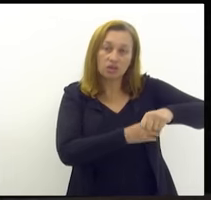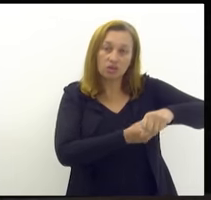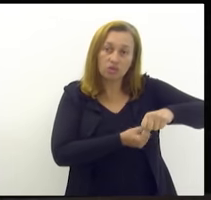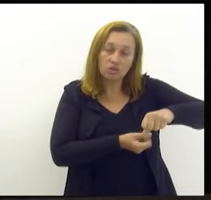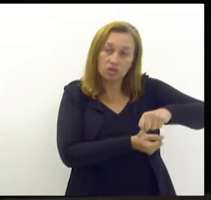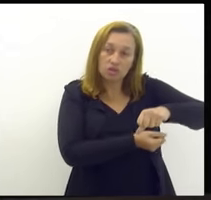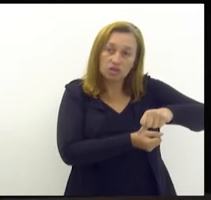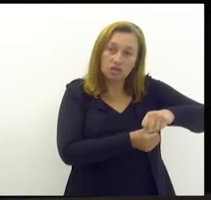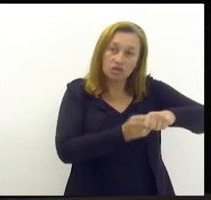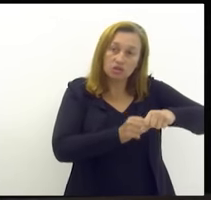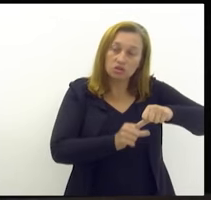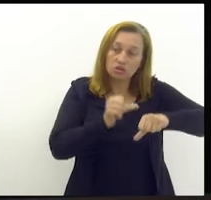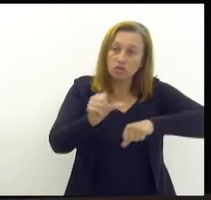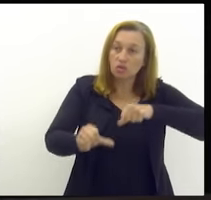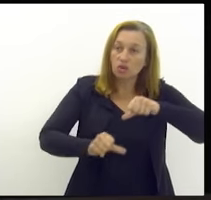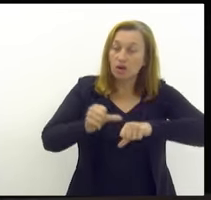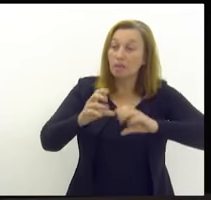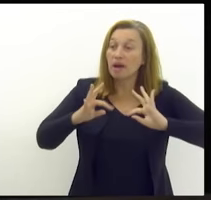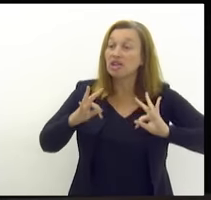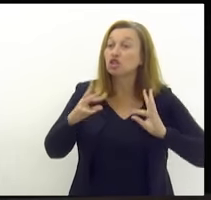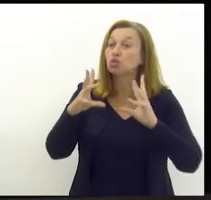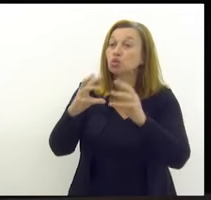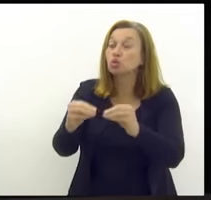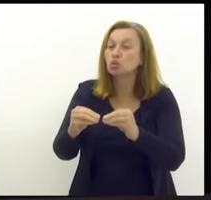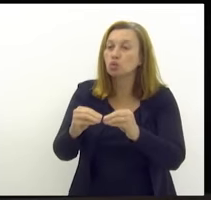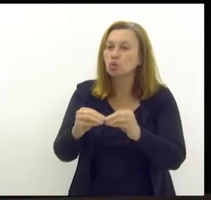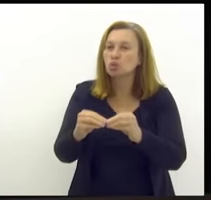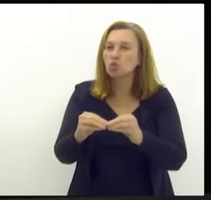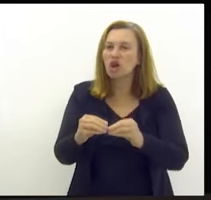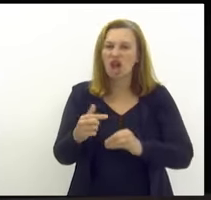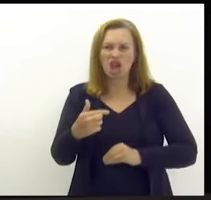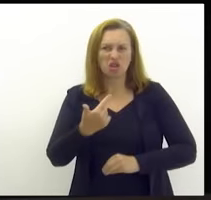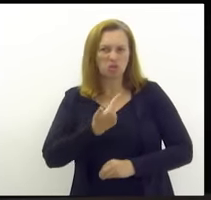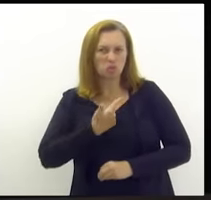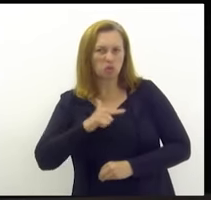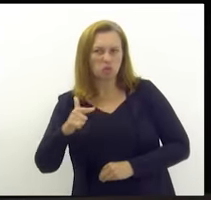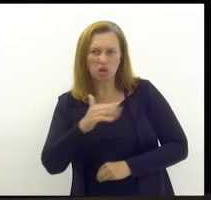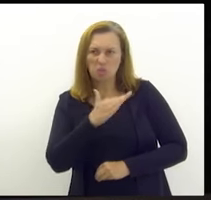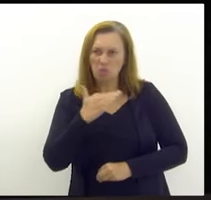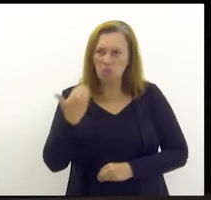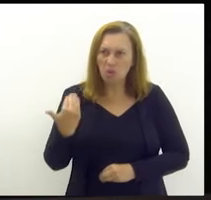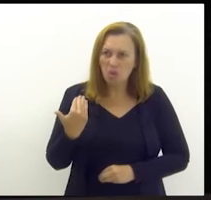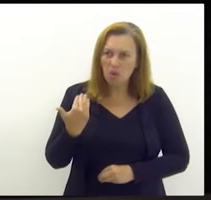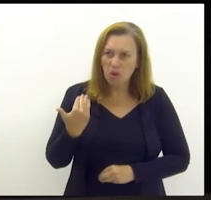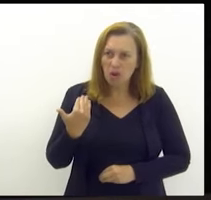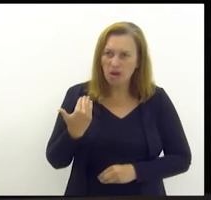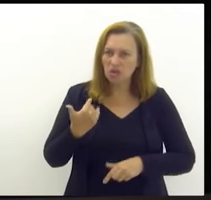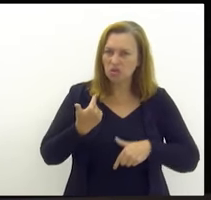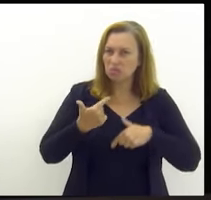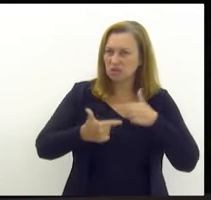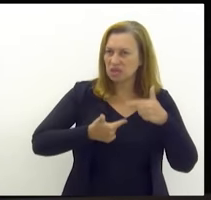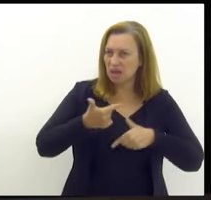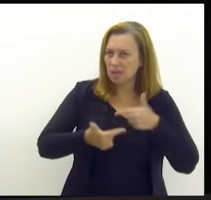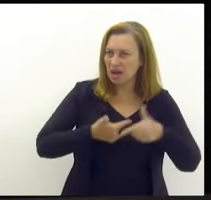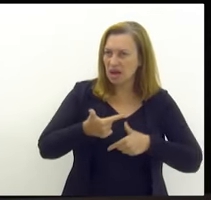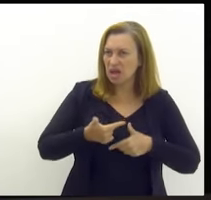revertido para todos o fato de eu não ter morrido por ato de serviço não quer dizer que eu fui